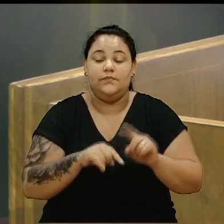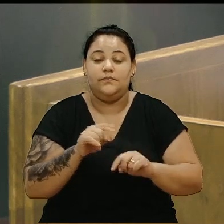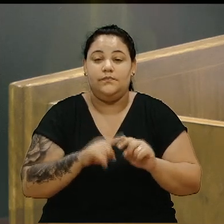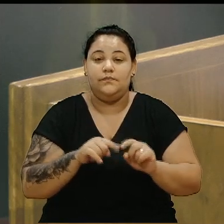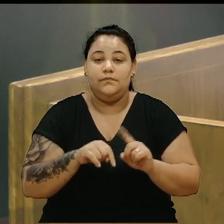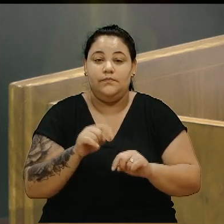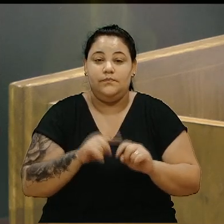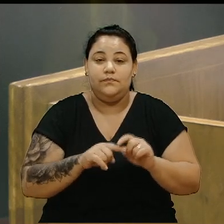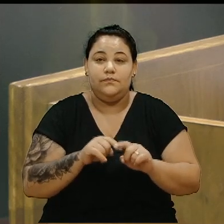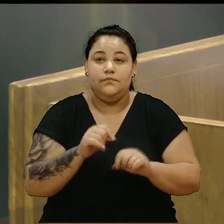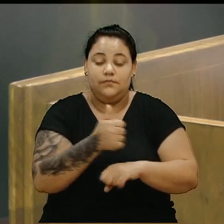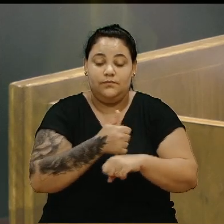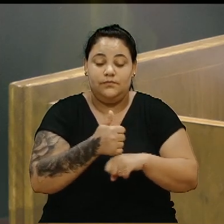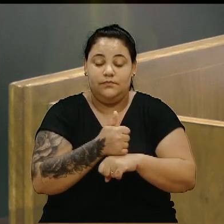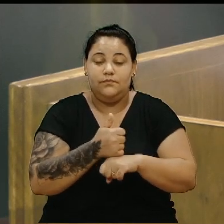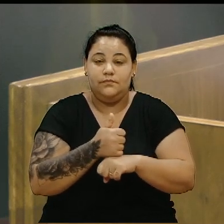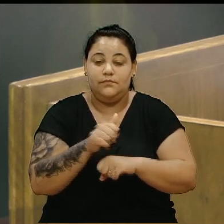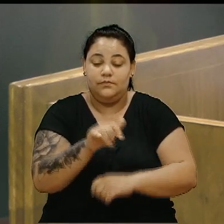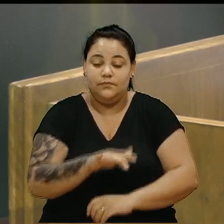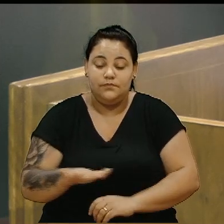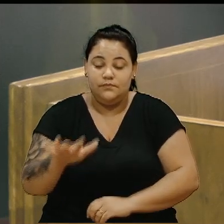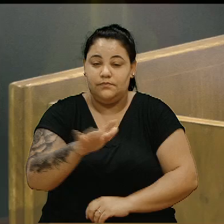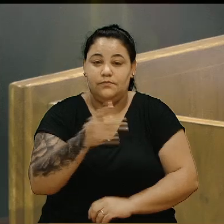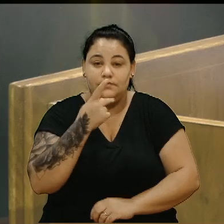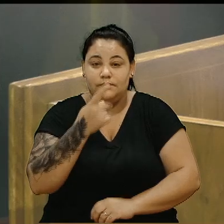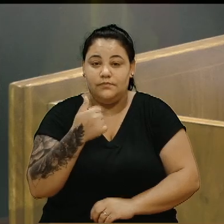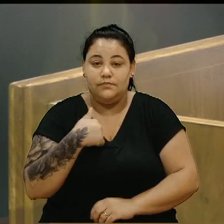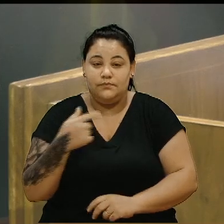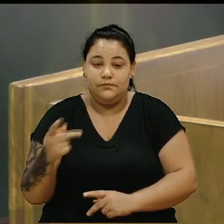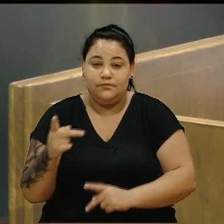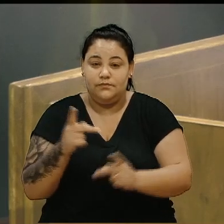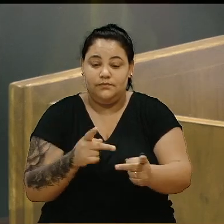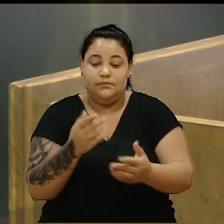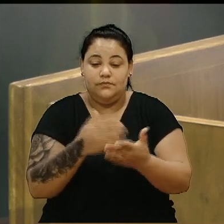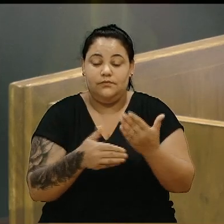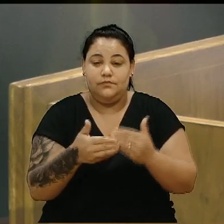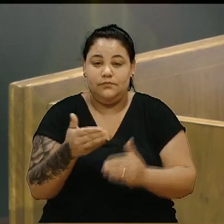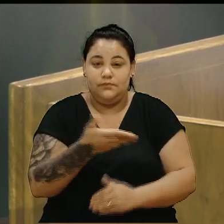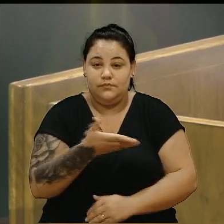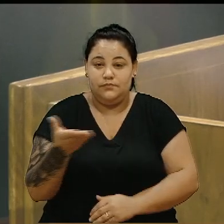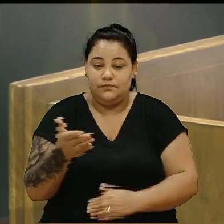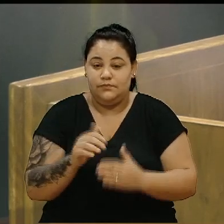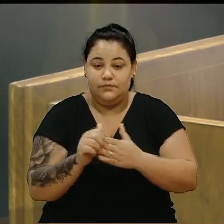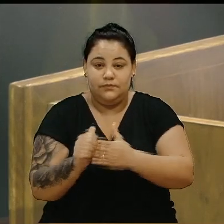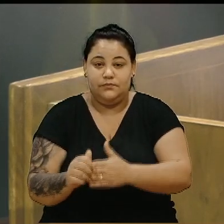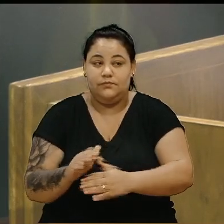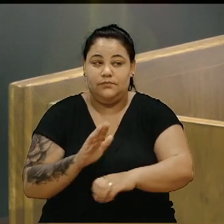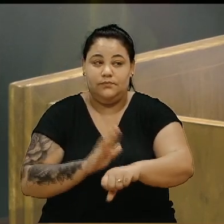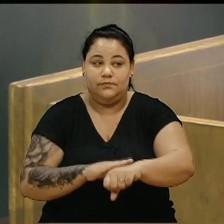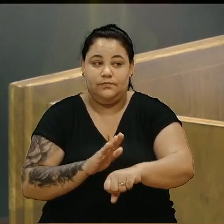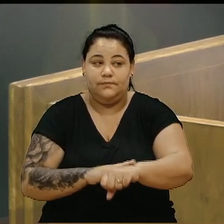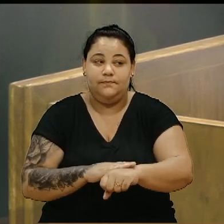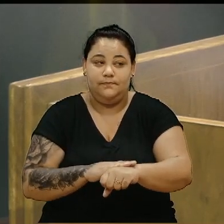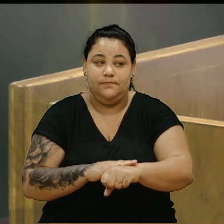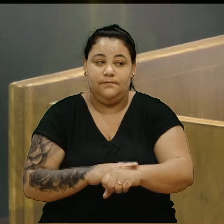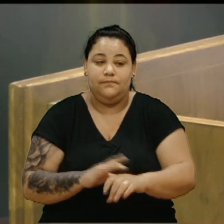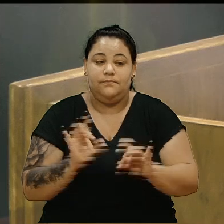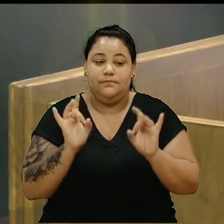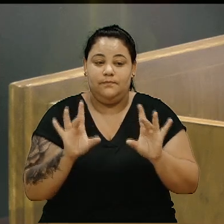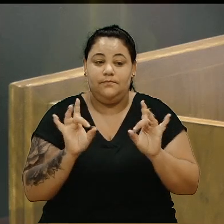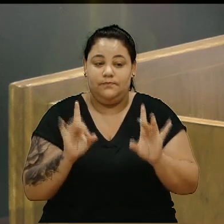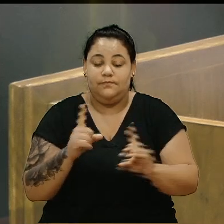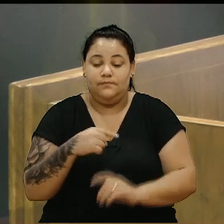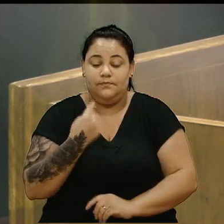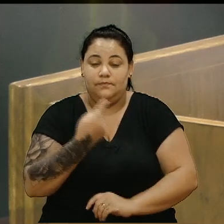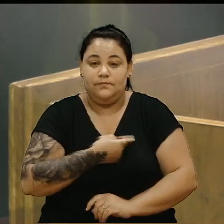falando, familiares. E eu convido a todos vocês que prestigiem esse momento tão especial para nós, uma